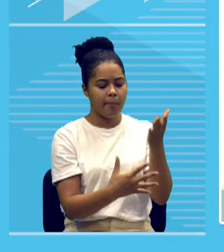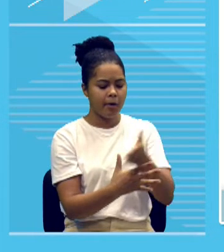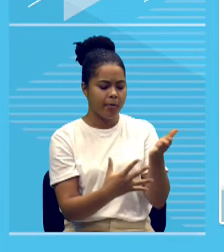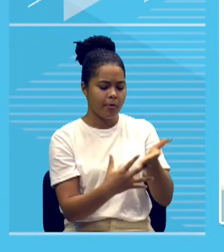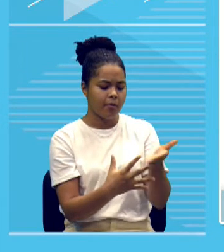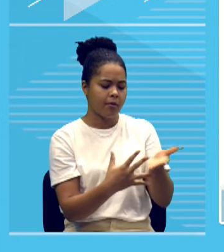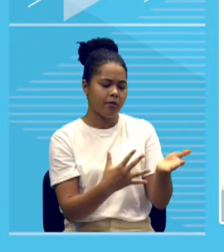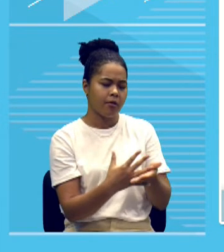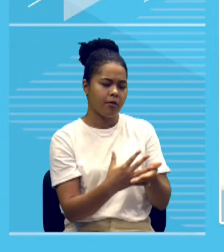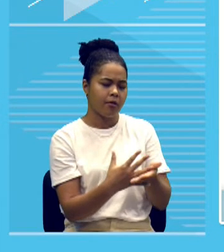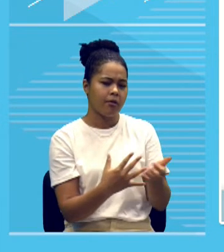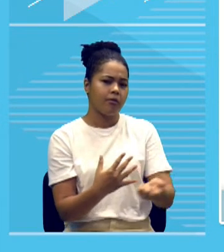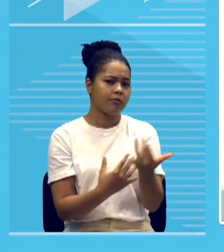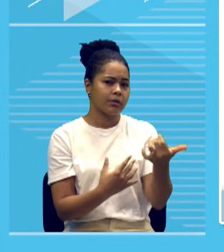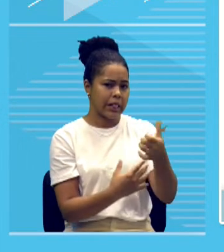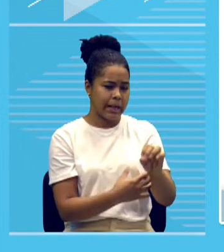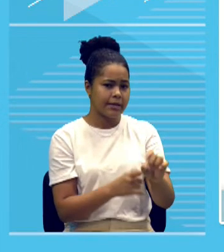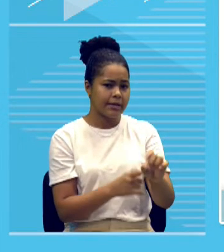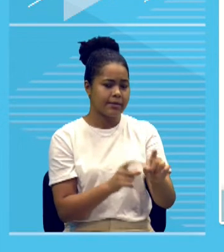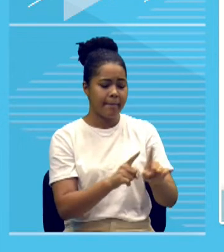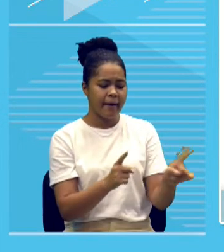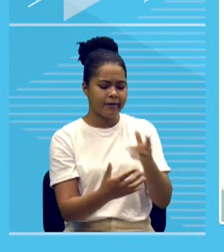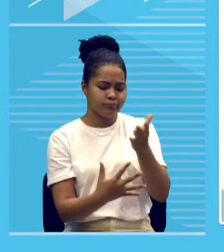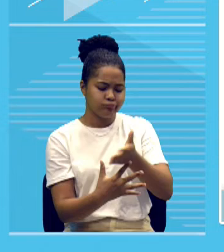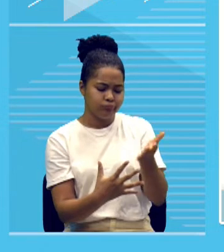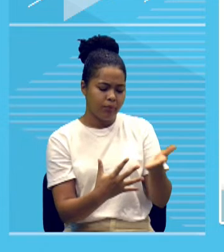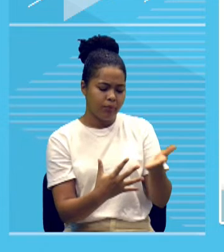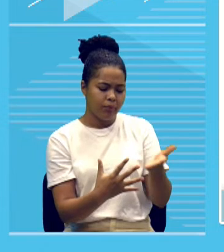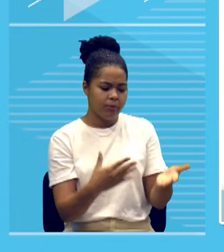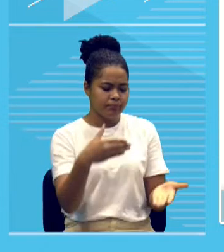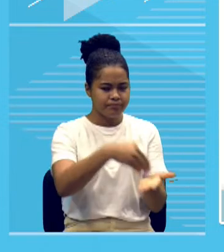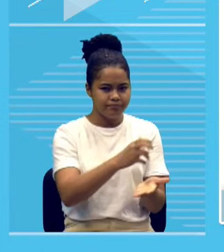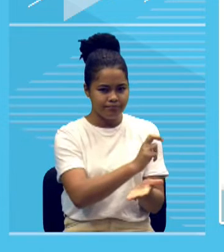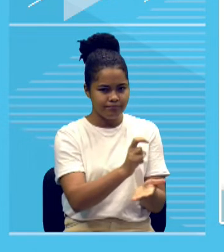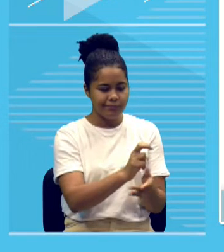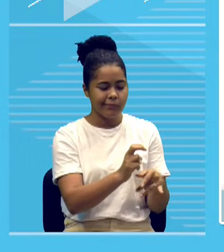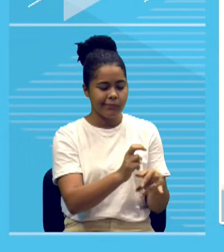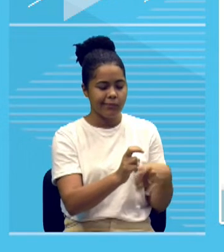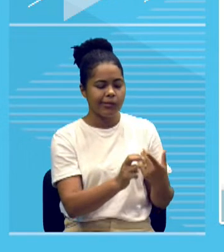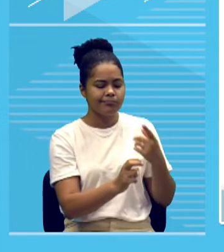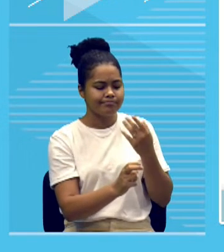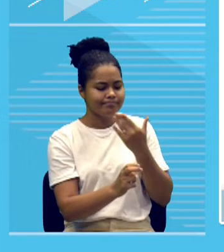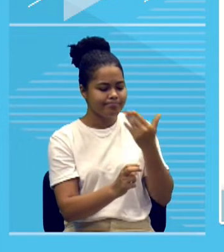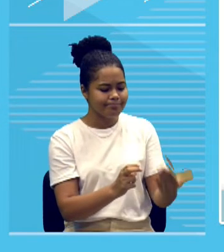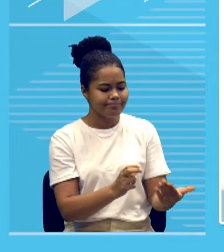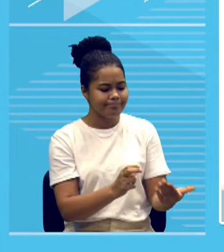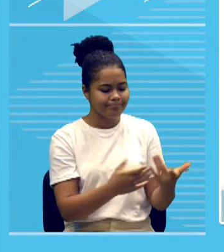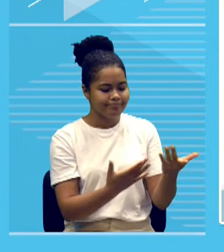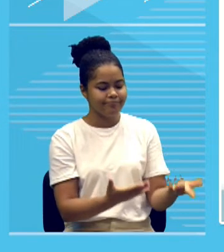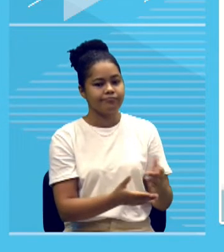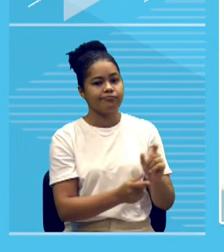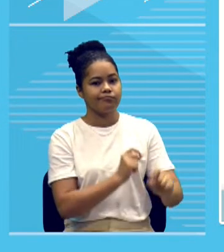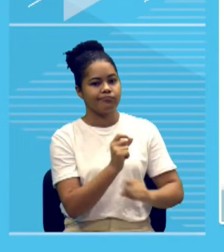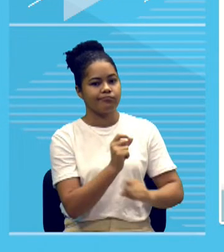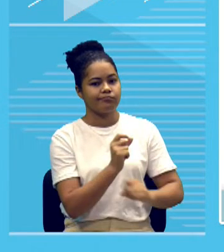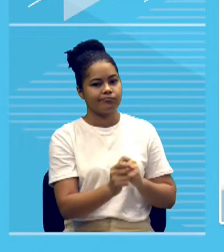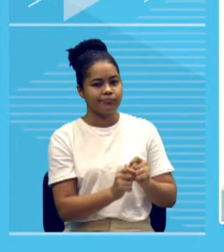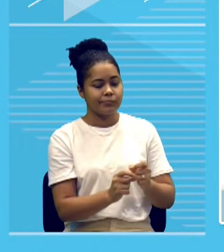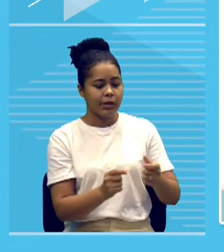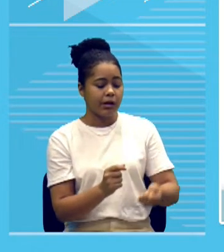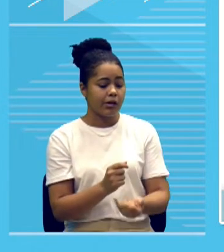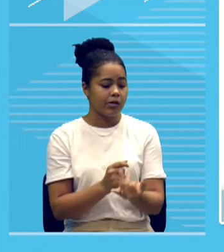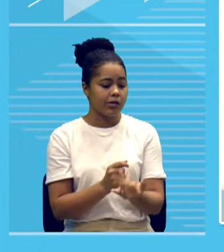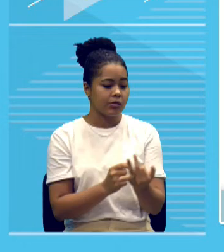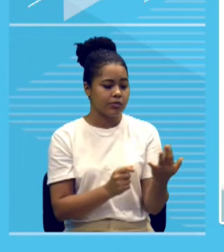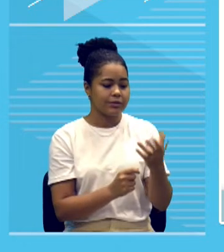só faz eu quero a mortes a minha diva eu quero pagar minha dívida hum hum eh matar a dívida